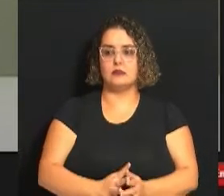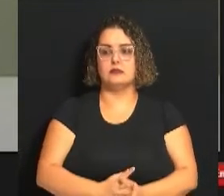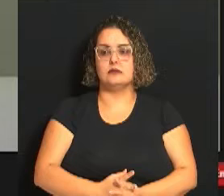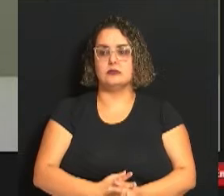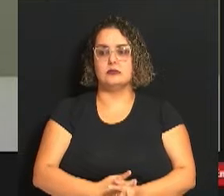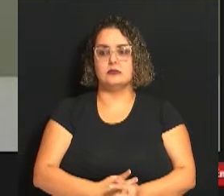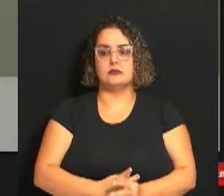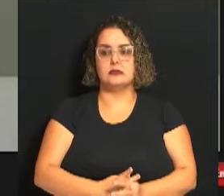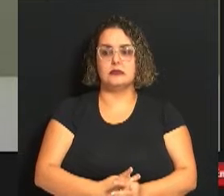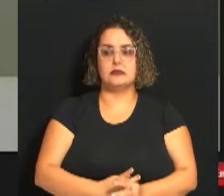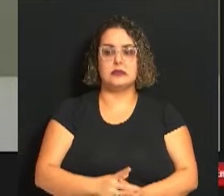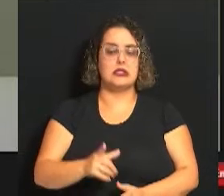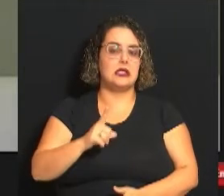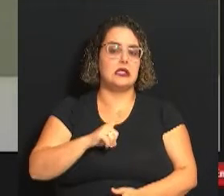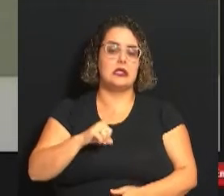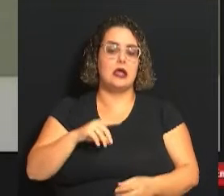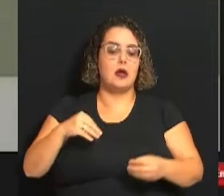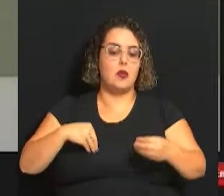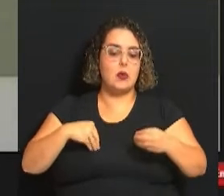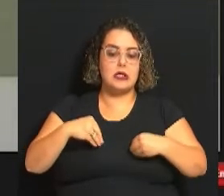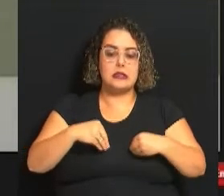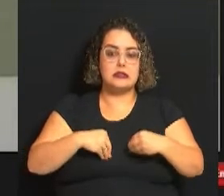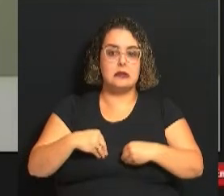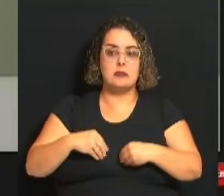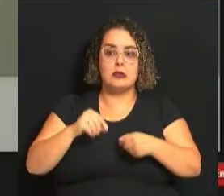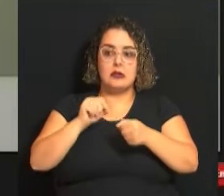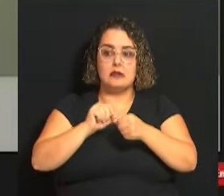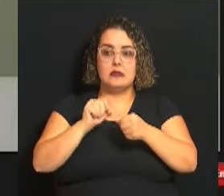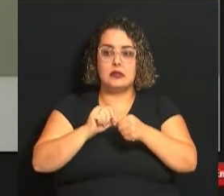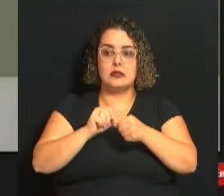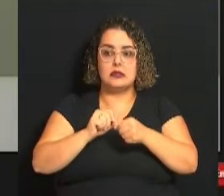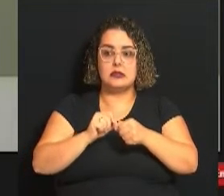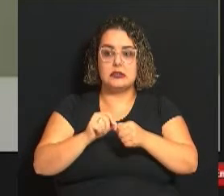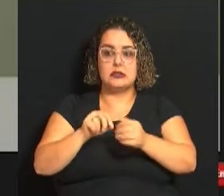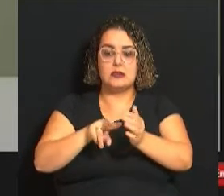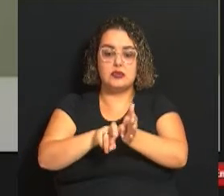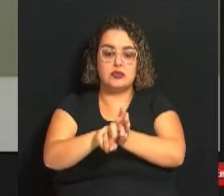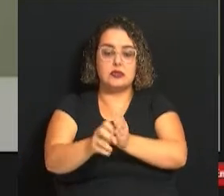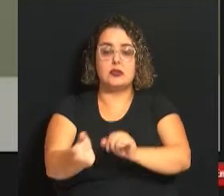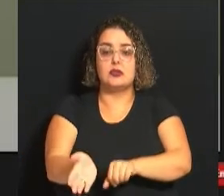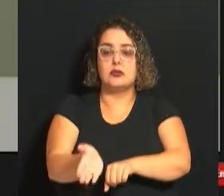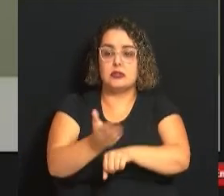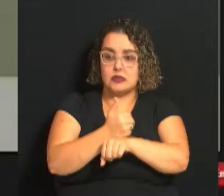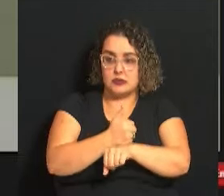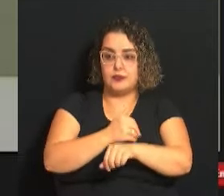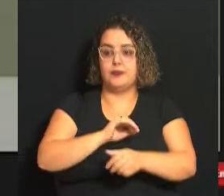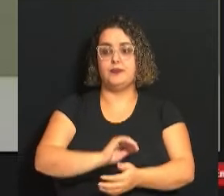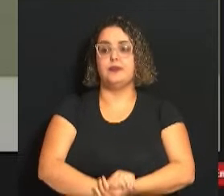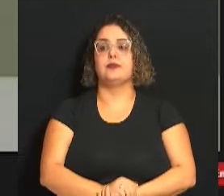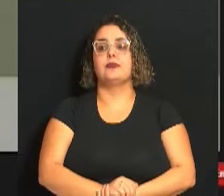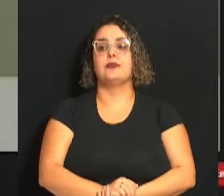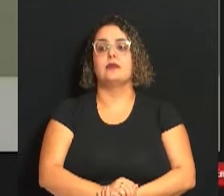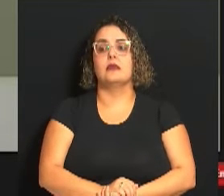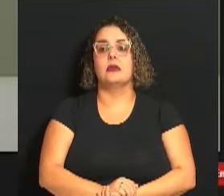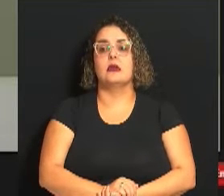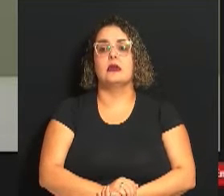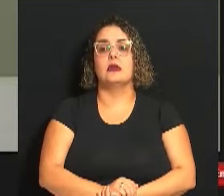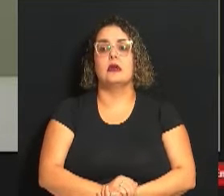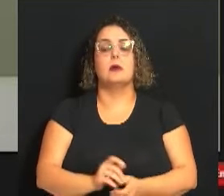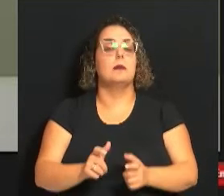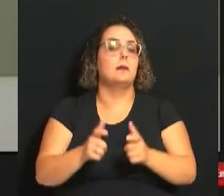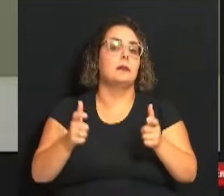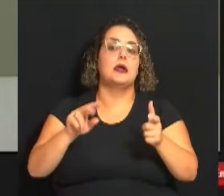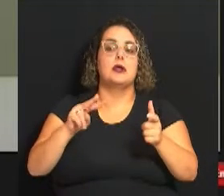exista algum exame para se fazer detecção precoce nessa doença. Na realidade, a maioria das vezes a gente já faz